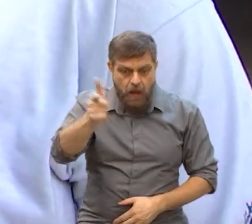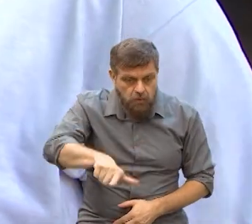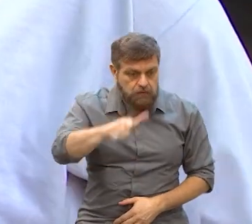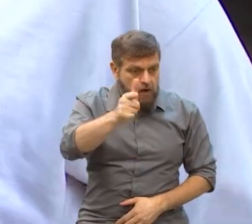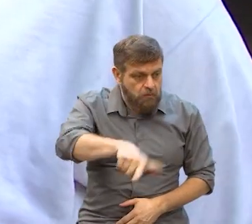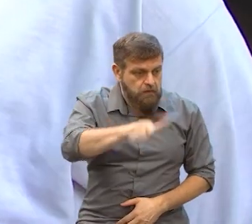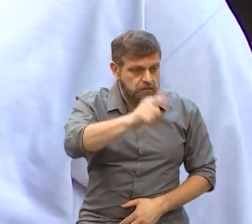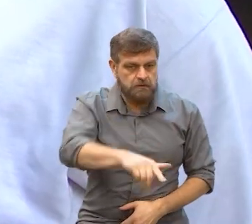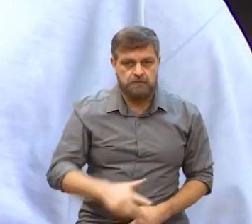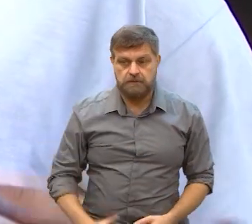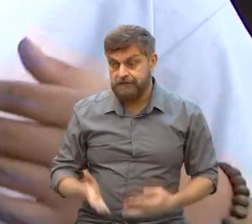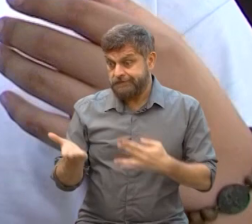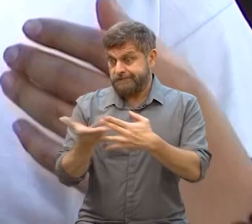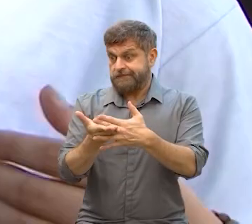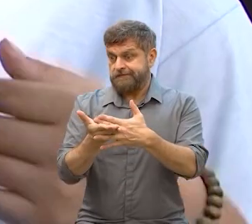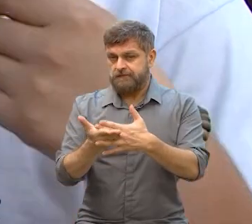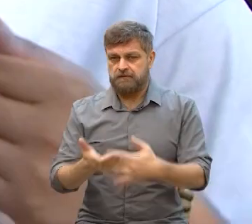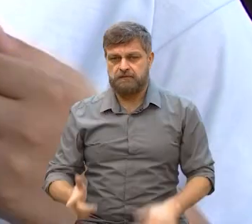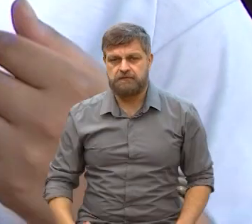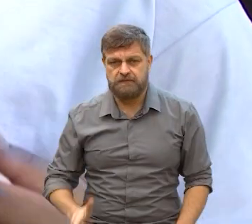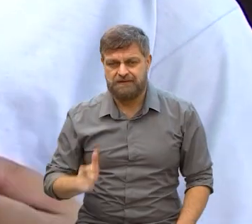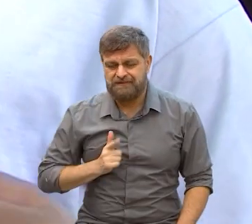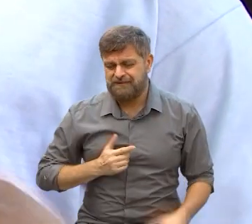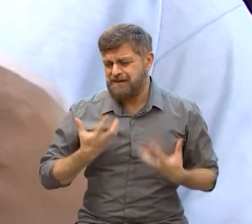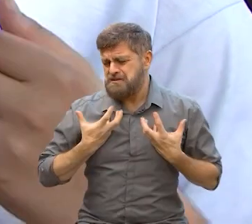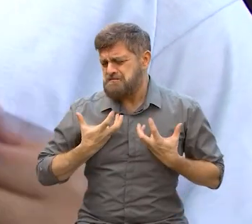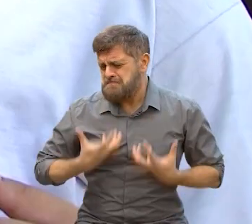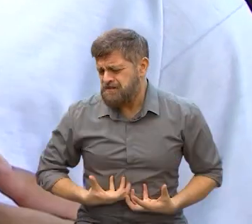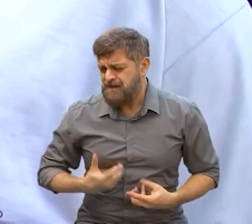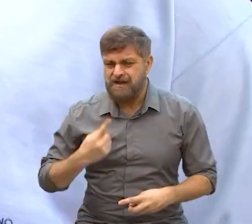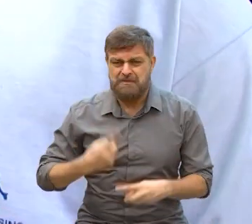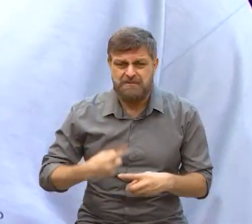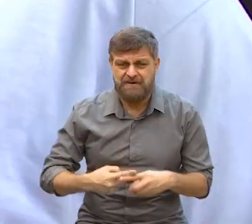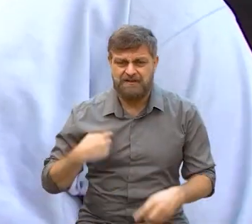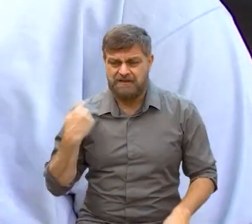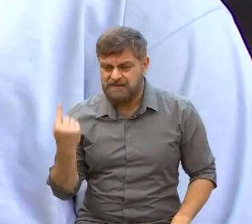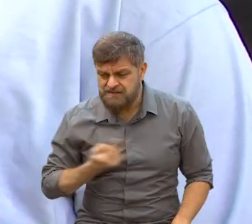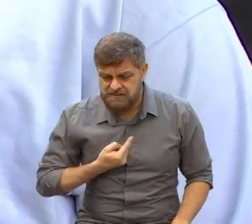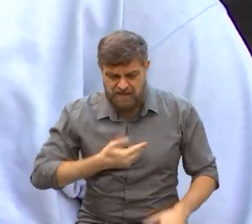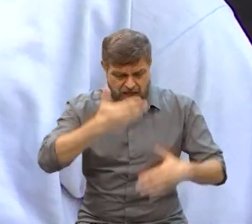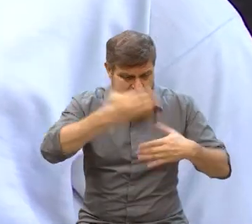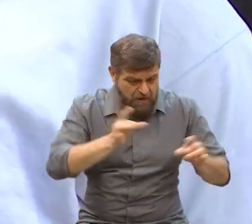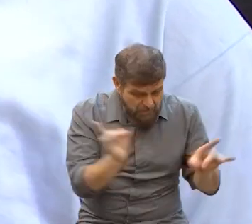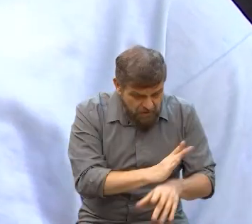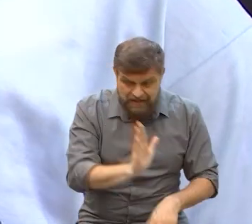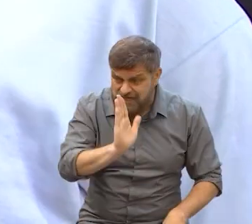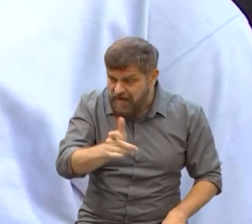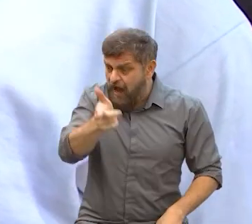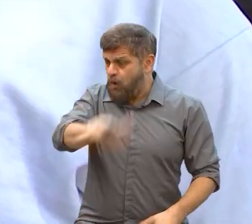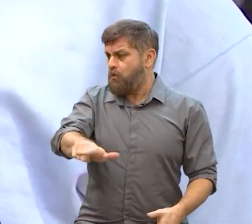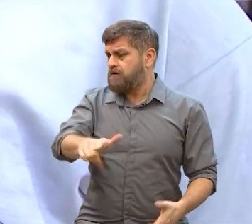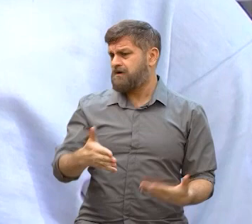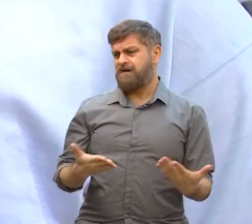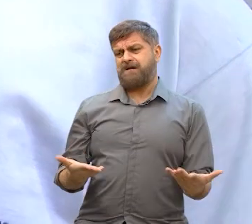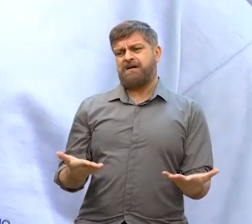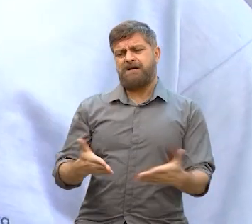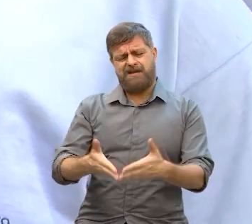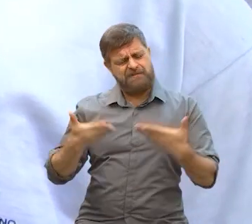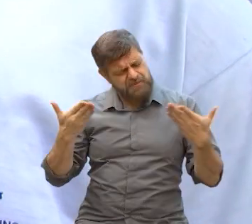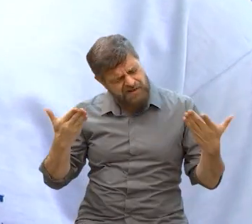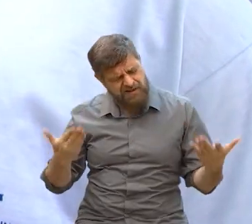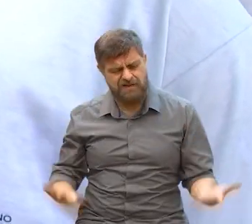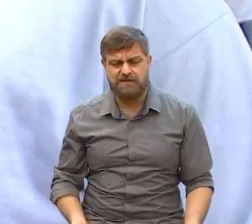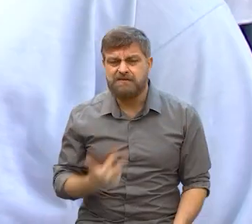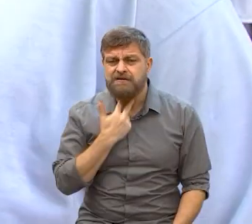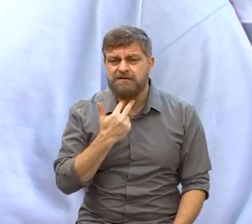única coisa que separa é o intervalo. Então é muito cansativo pela questão do que? Se acabou uma prova, já tem outra. Acabou, já tem outra. E